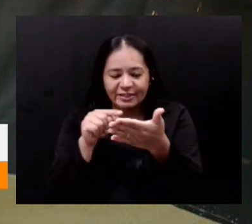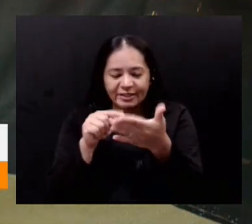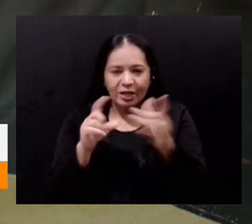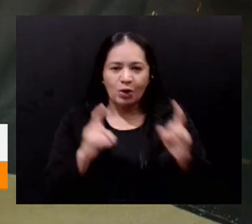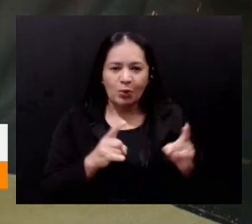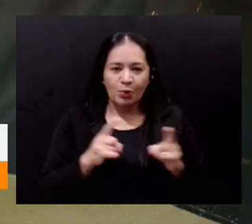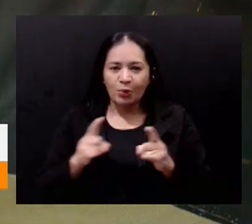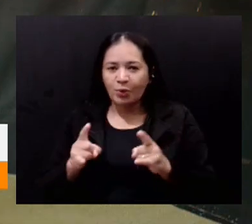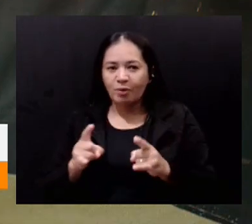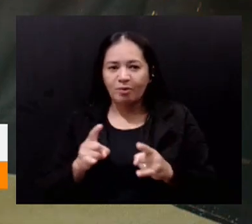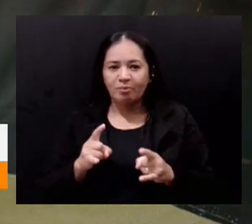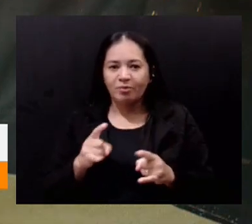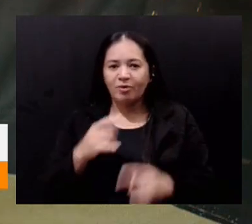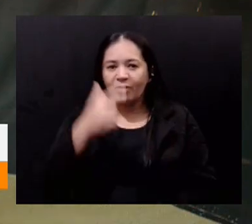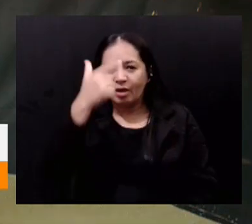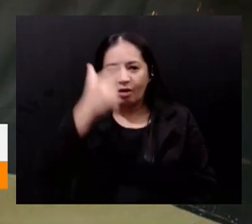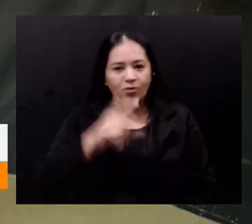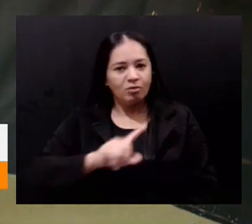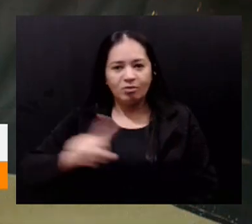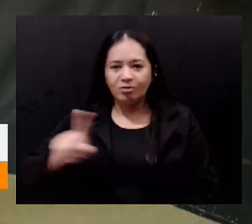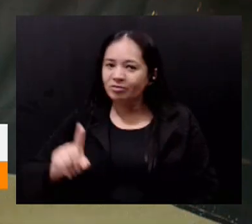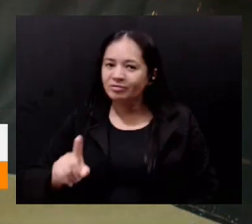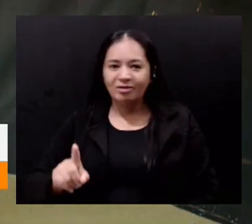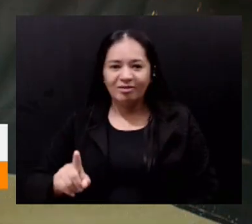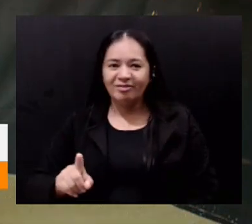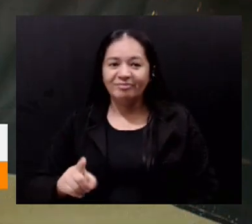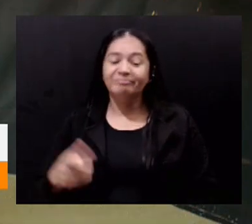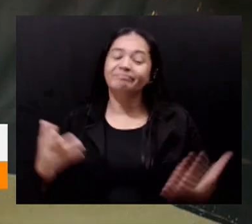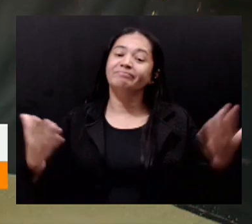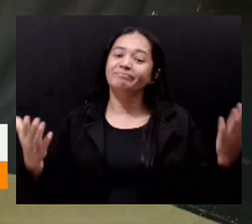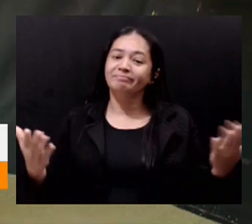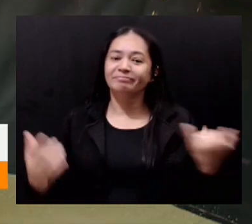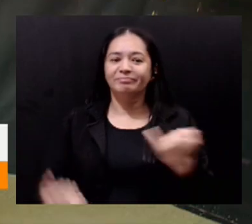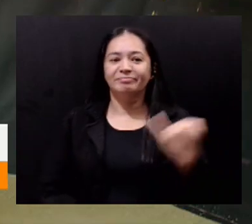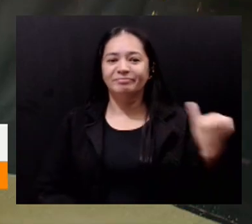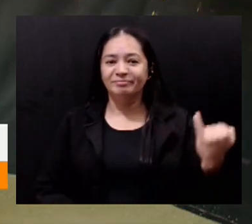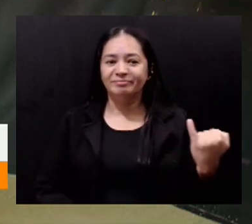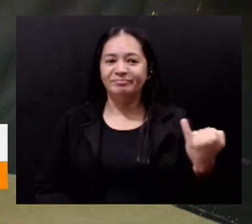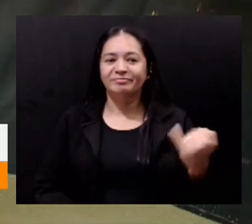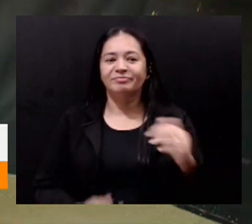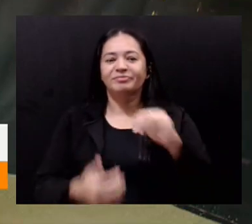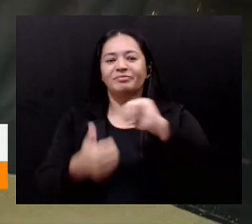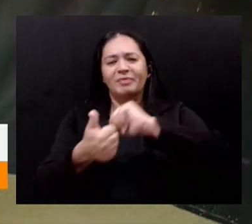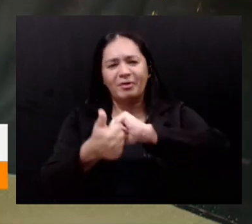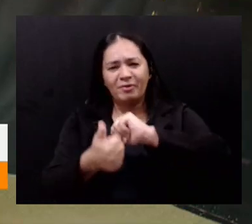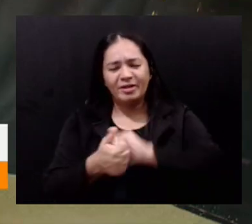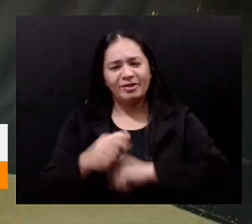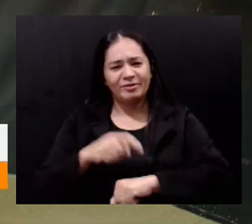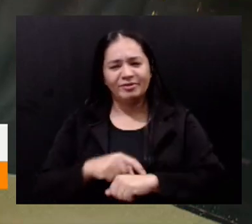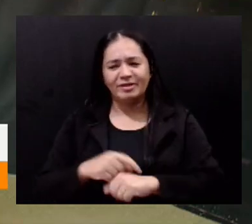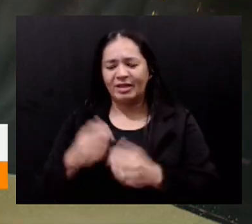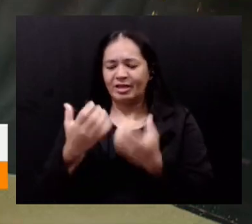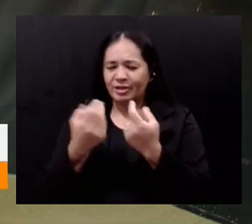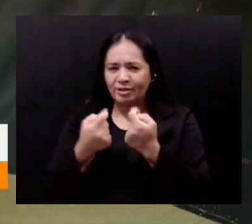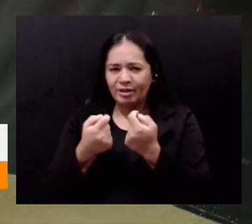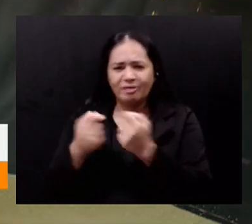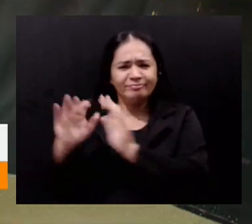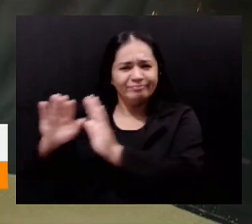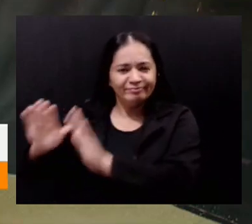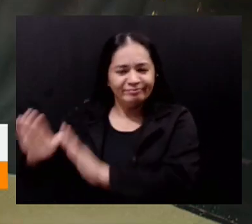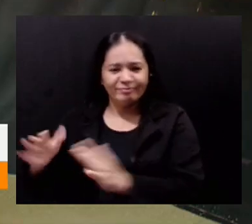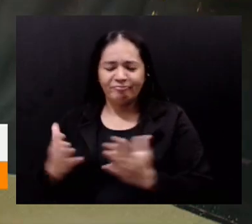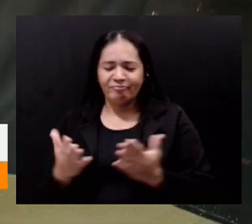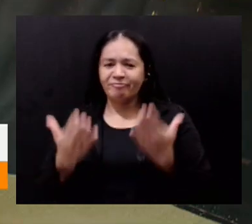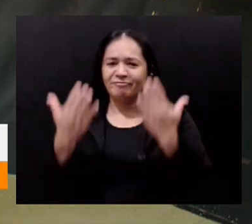Não somos Uhum. robôs, então é importante esse tempo de qualidade, larga um pouquinho o celular, né, vamos dar valor